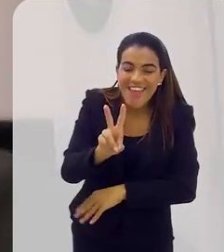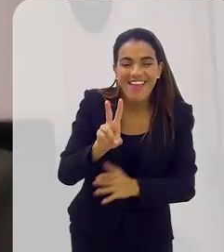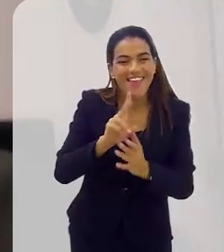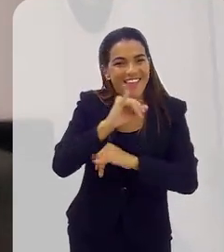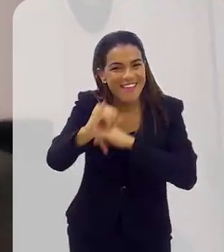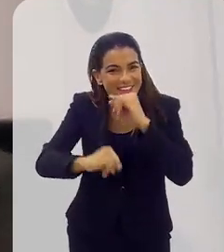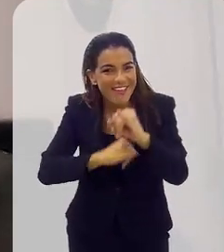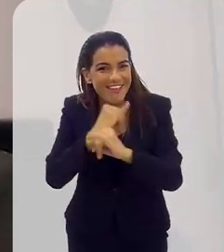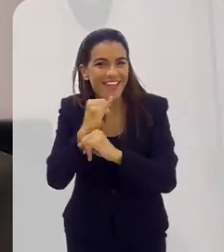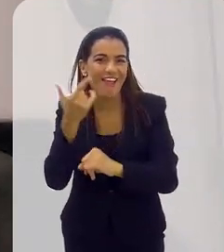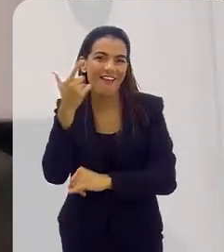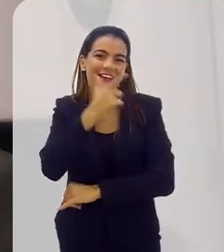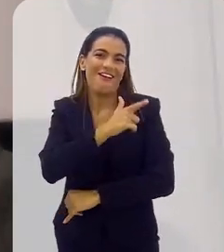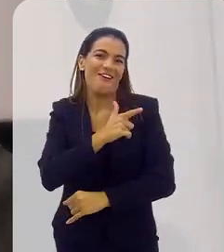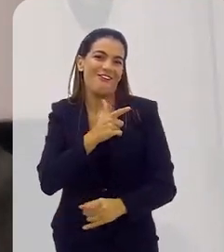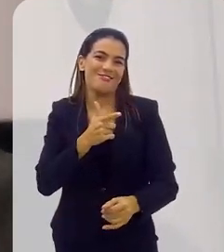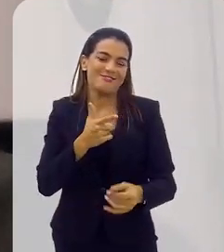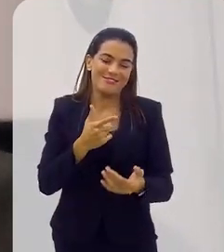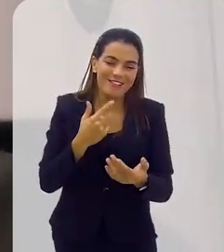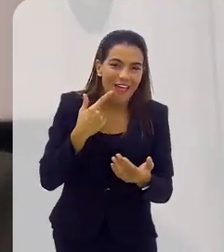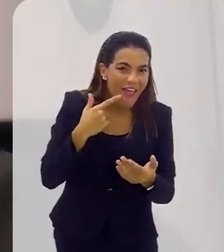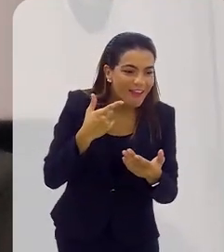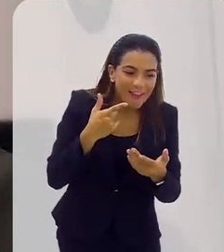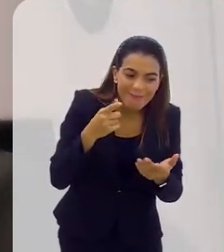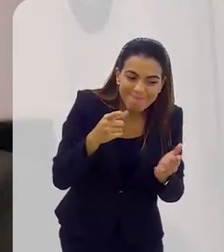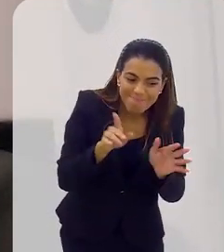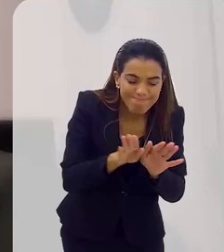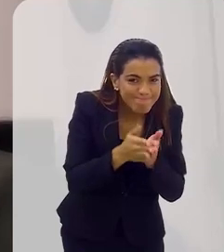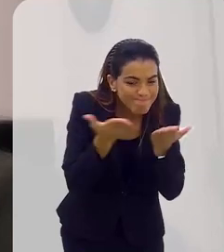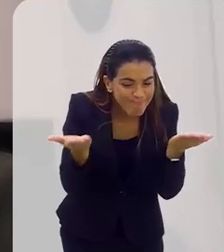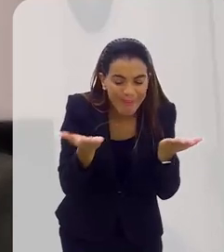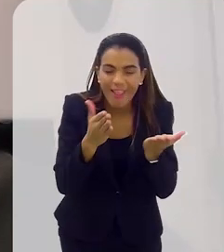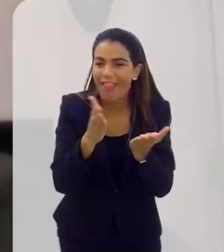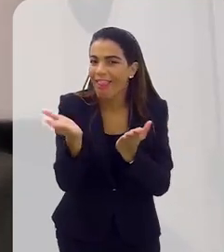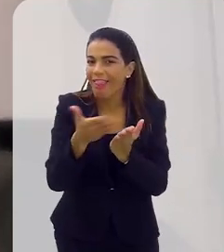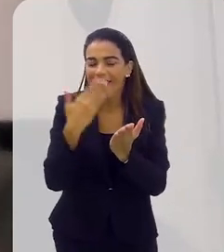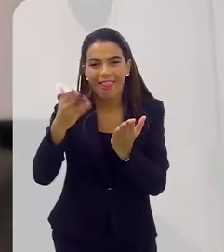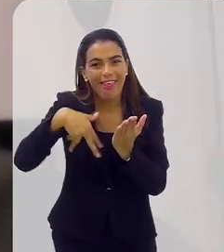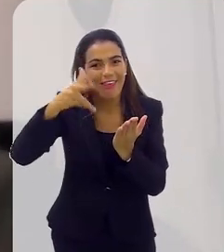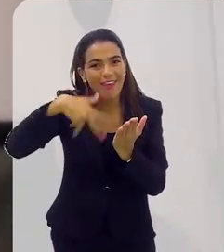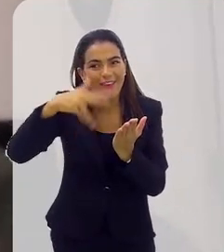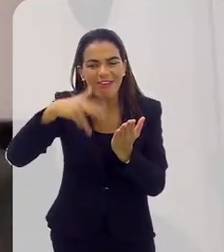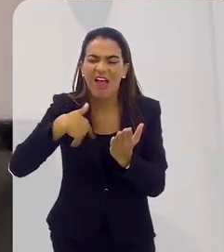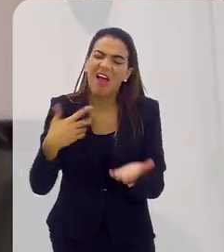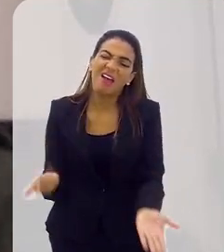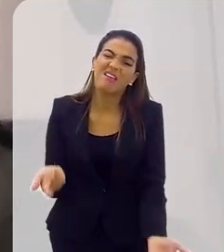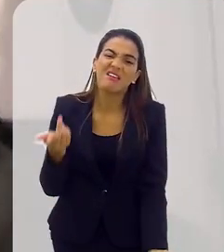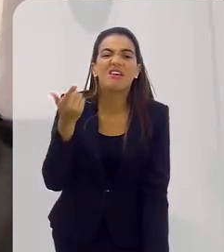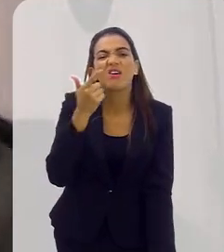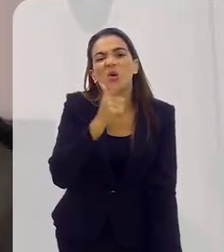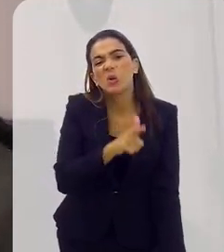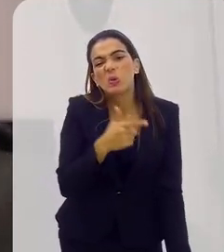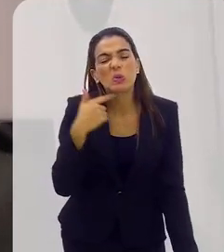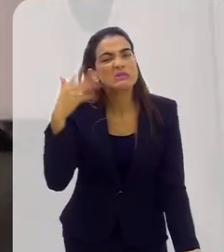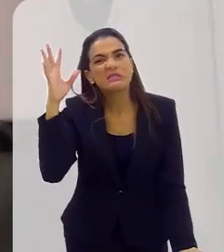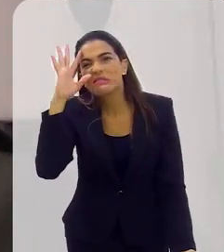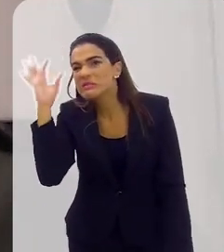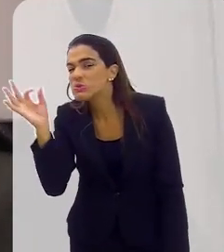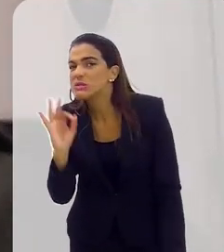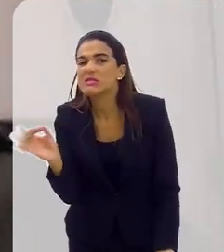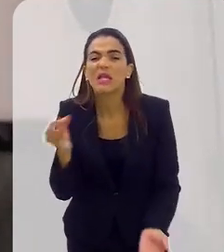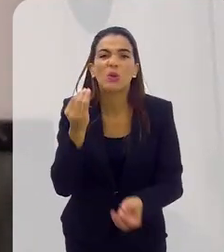tem a internet na sua mão, você vai acessar o Lunário Perpétuo de alguma maneira, né? Ah, eu não